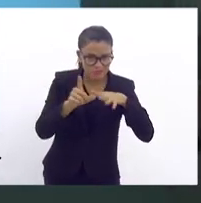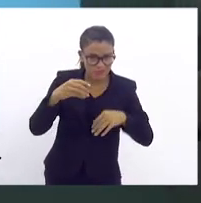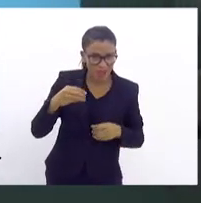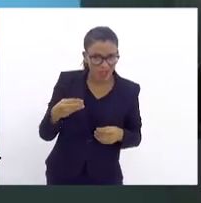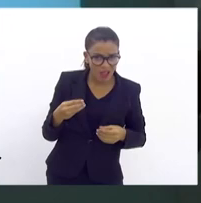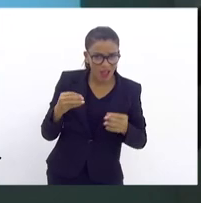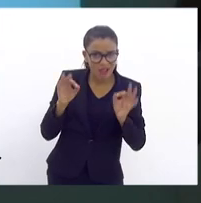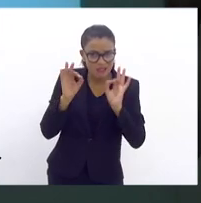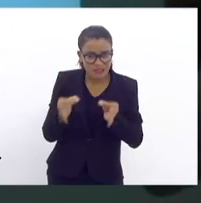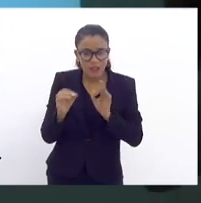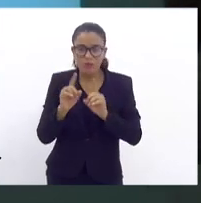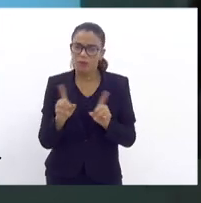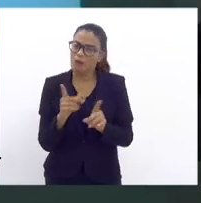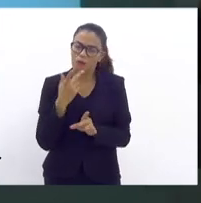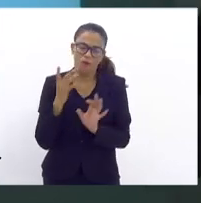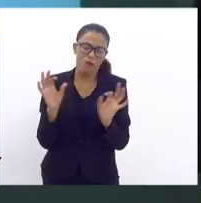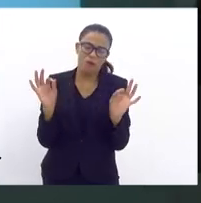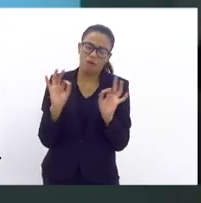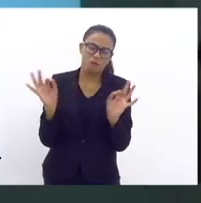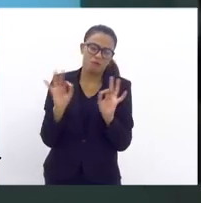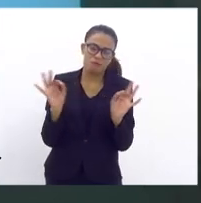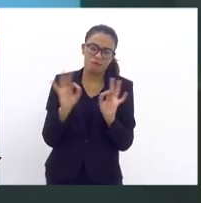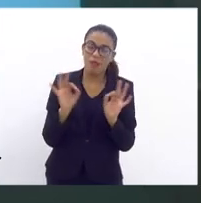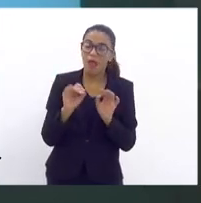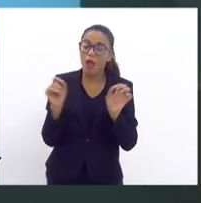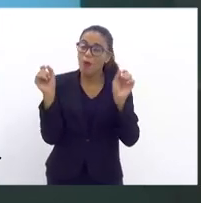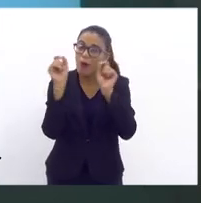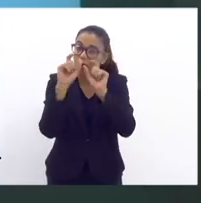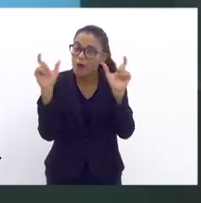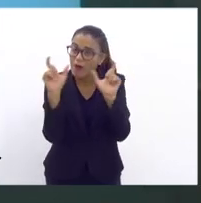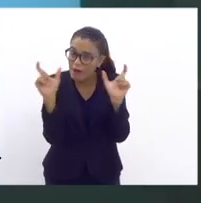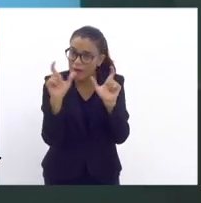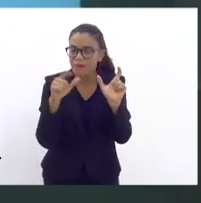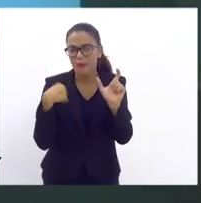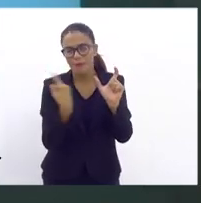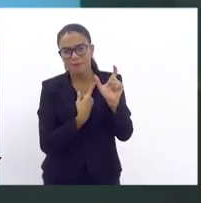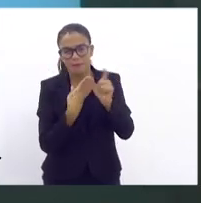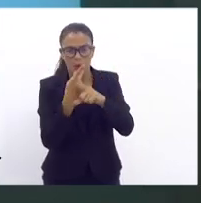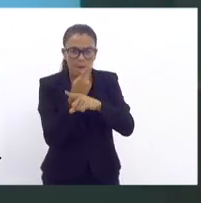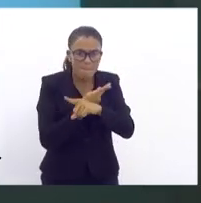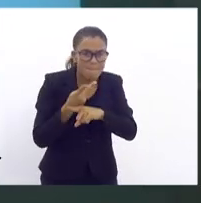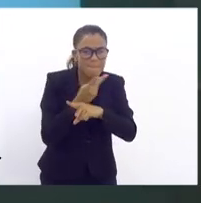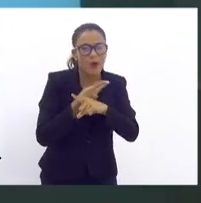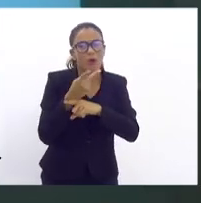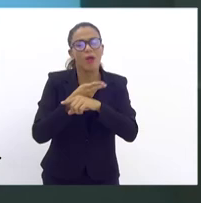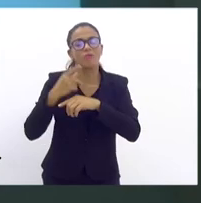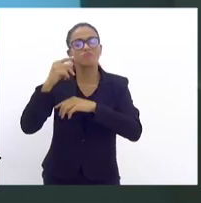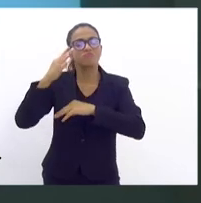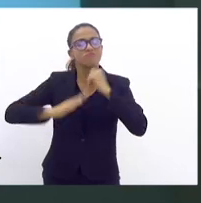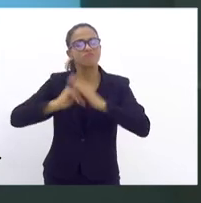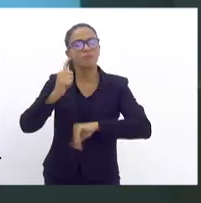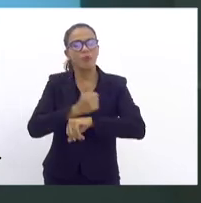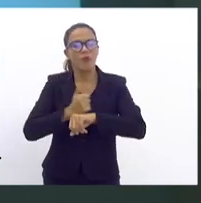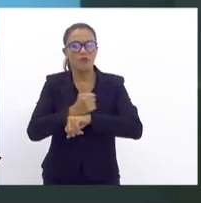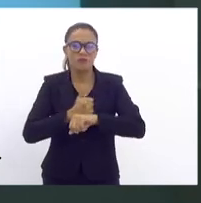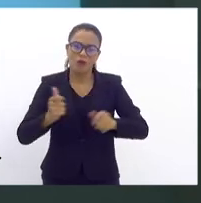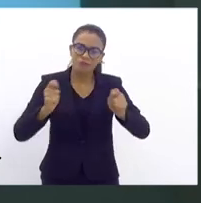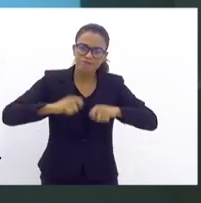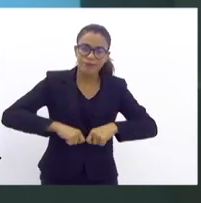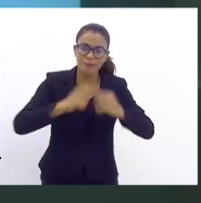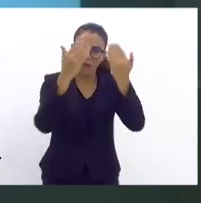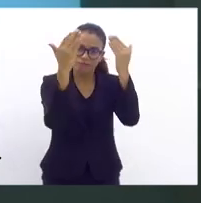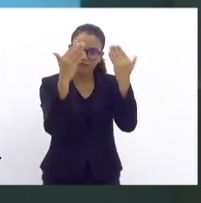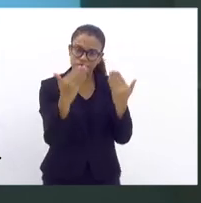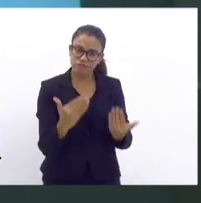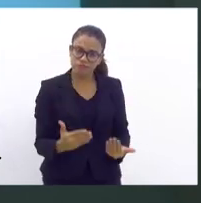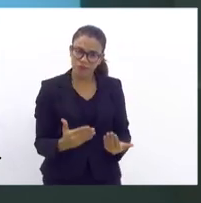estou falando isso de maneira alguma é hora é um alerta para que a gente possa buscar ali um profissional competente para uma avaliação